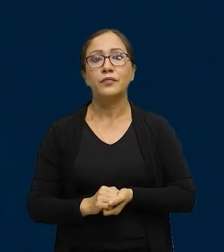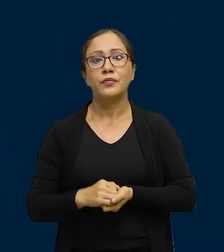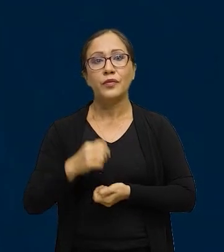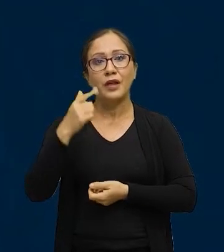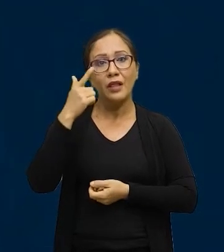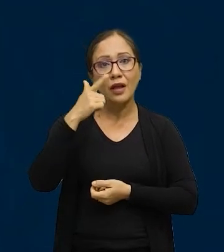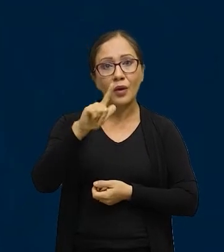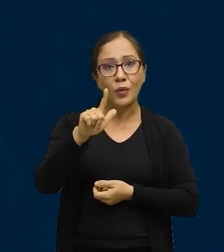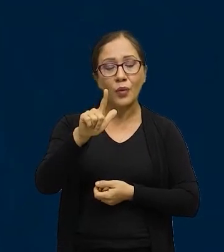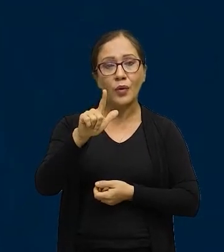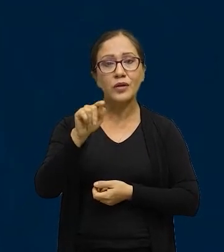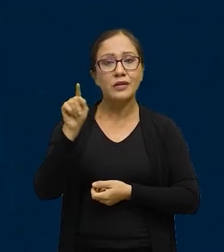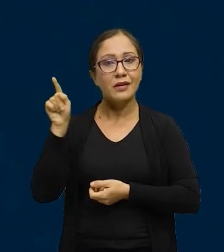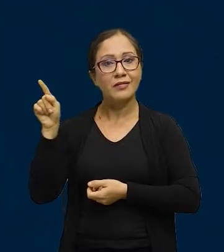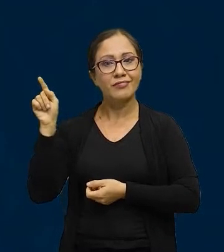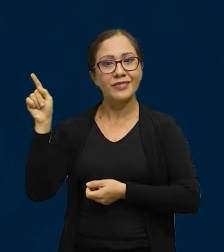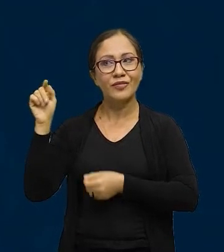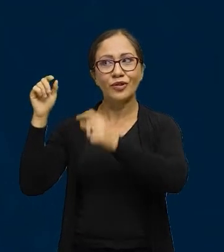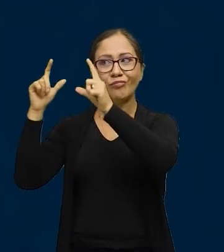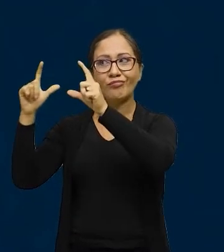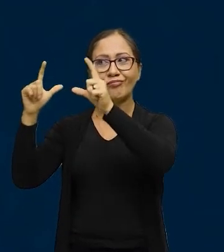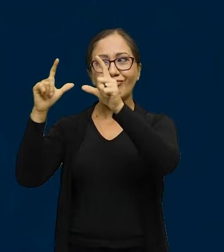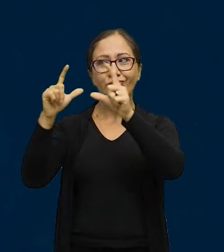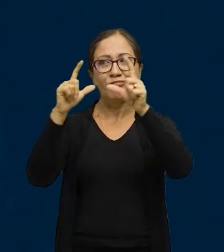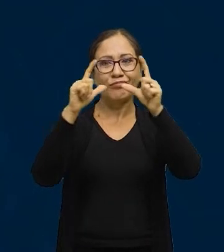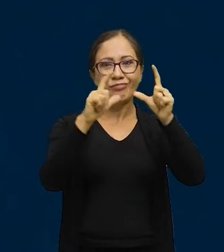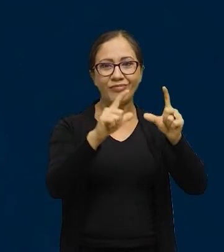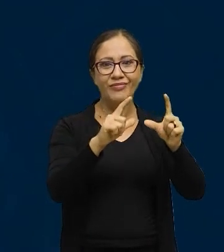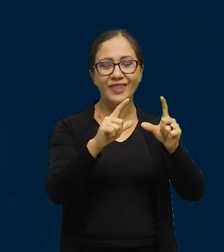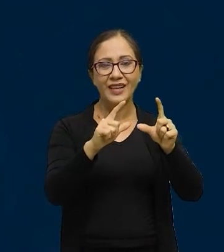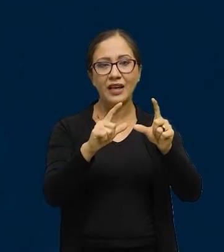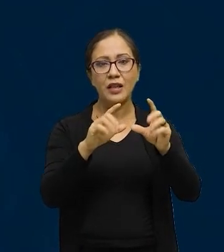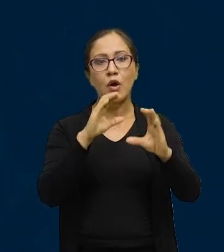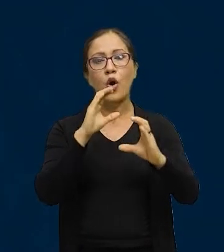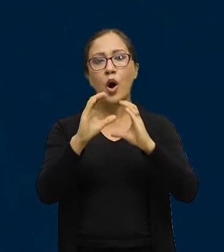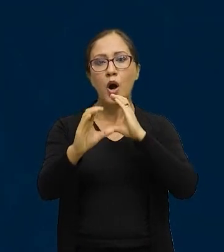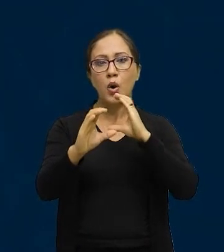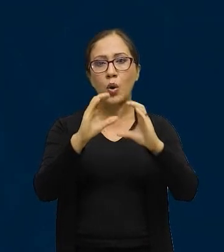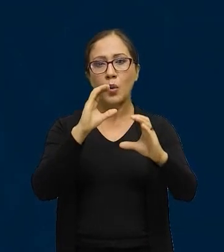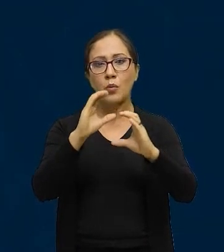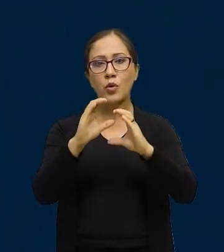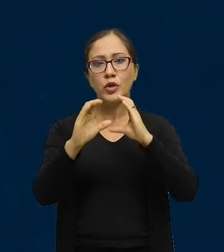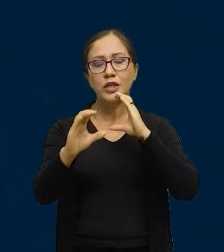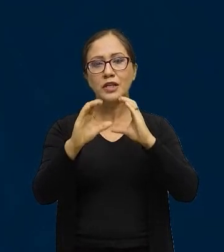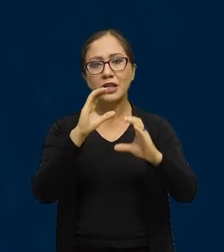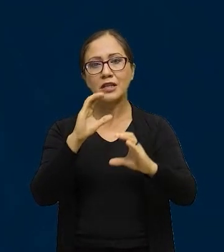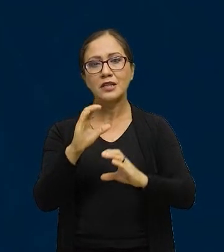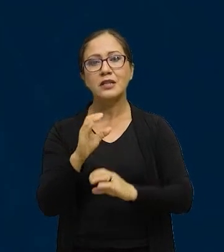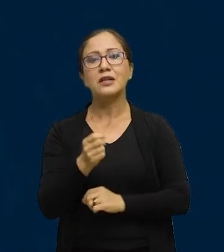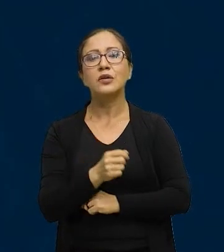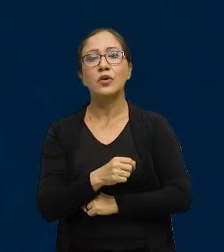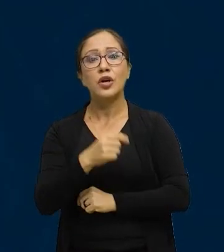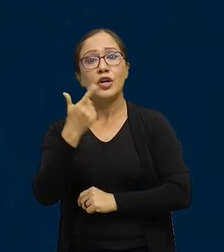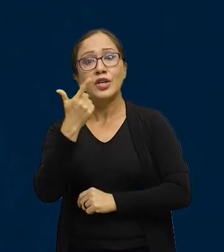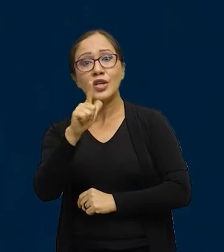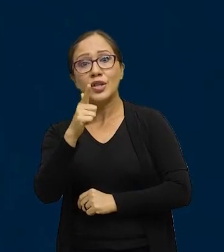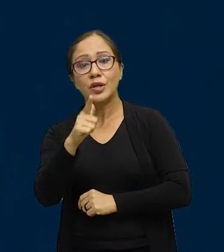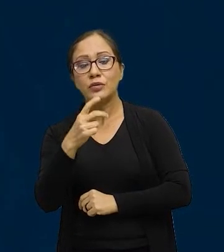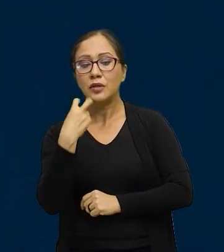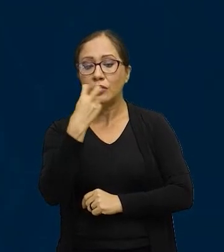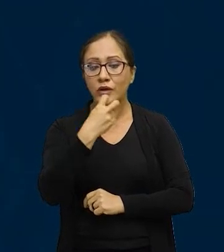aqui a comunicação não verbal, que é uma linguagem que muitas vezes ela